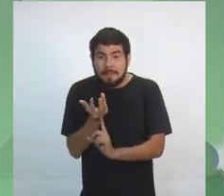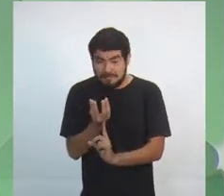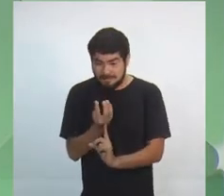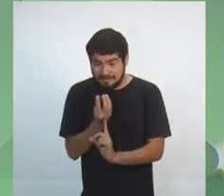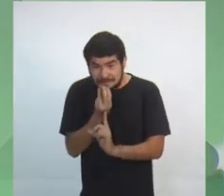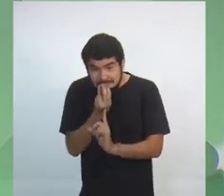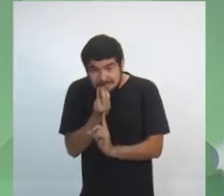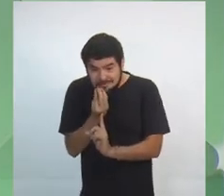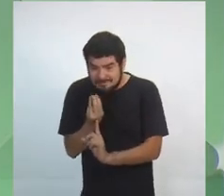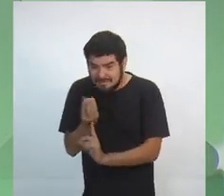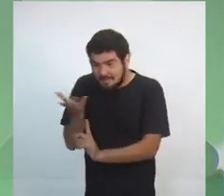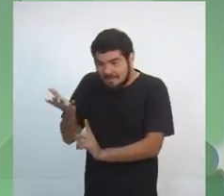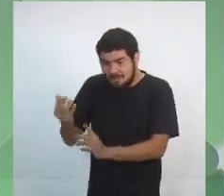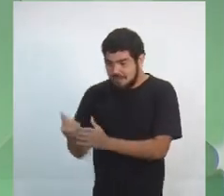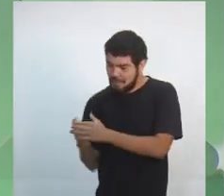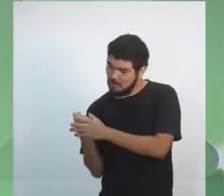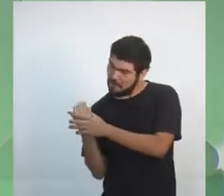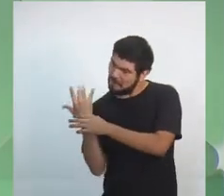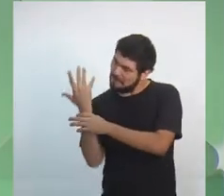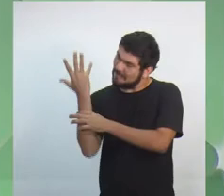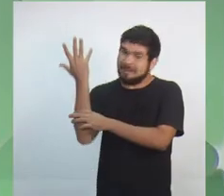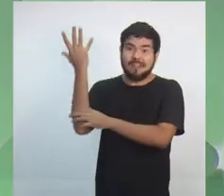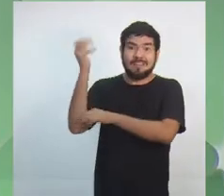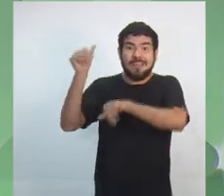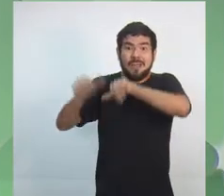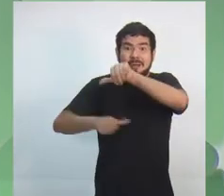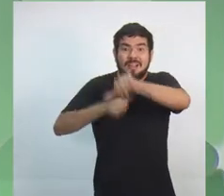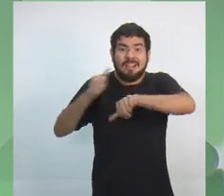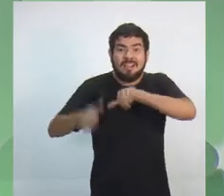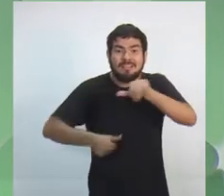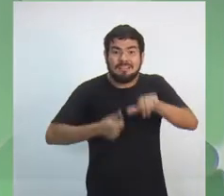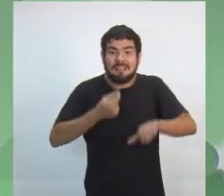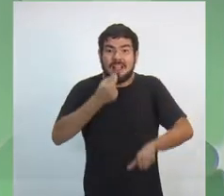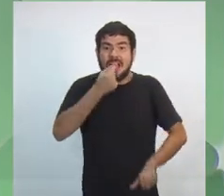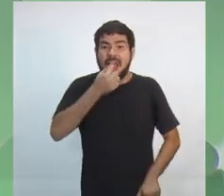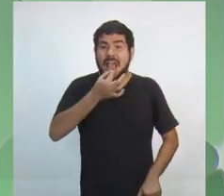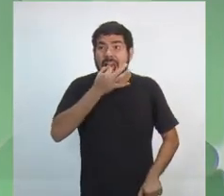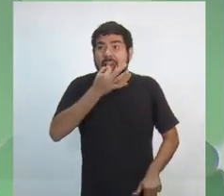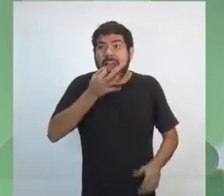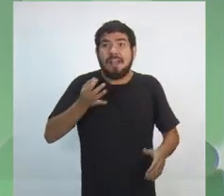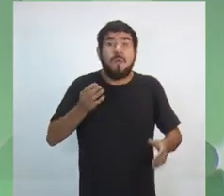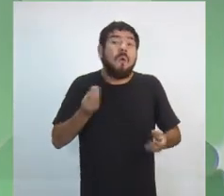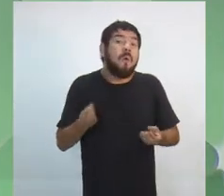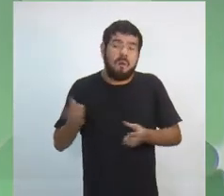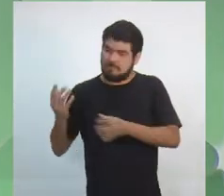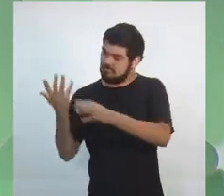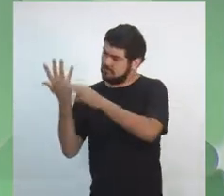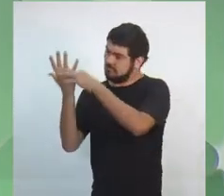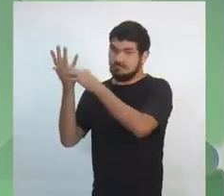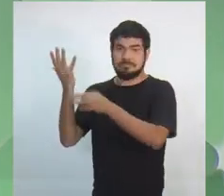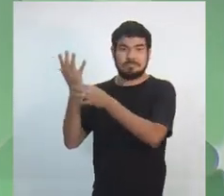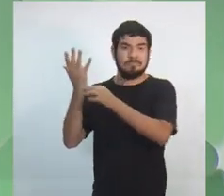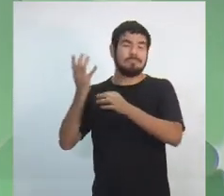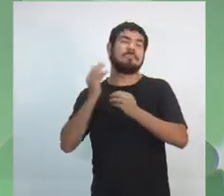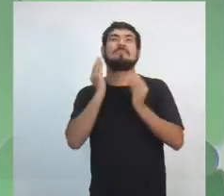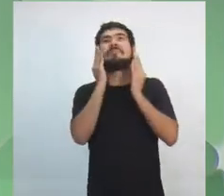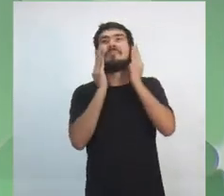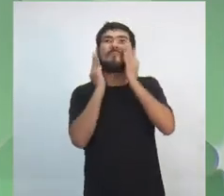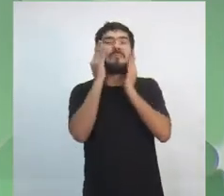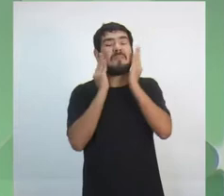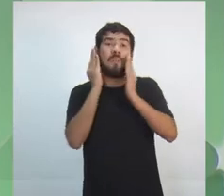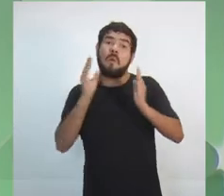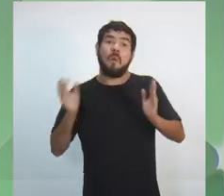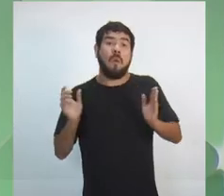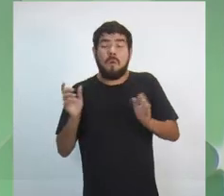que podem aumentar os produtos cosméticos e até inseticidas. Nós,